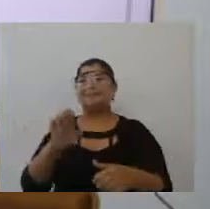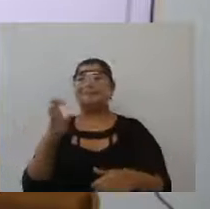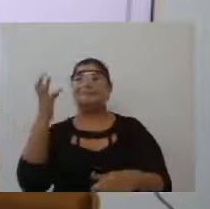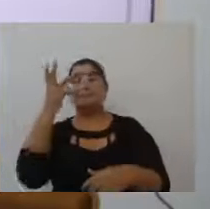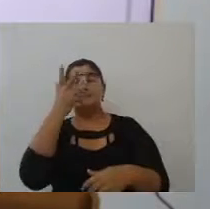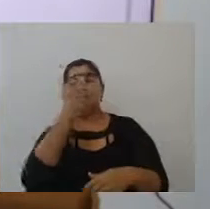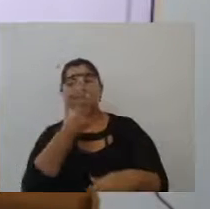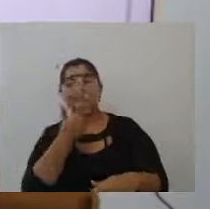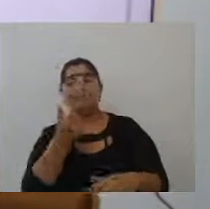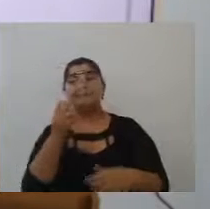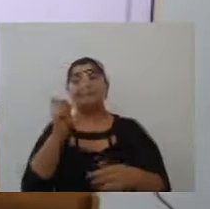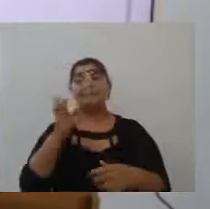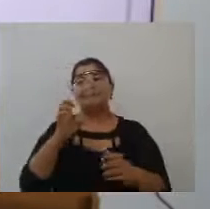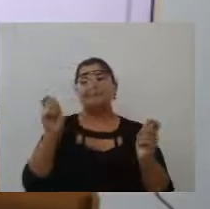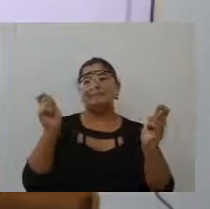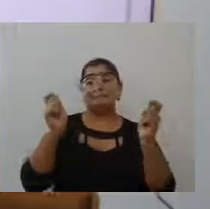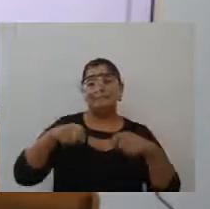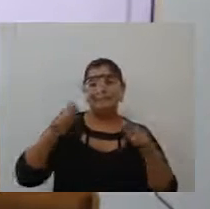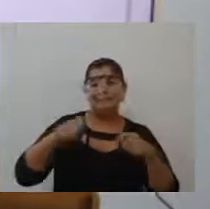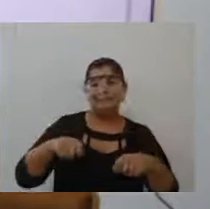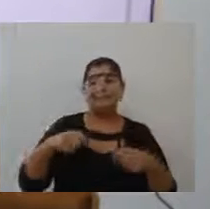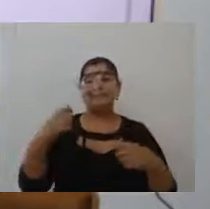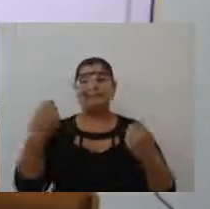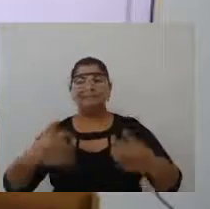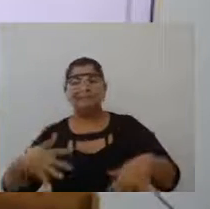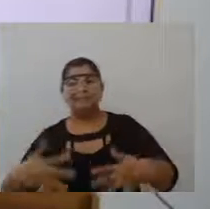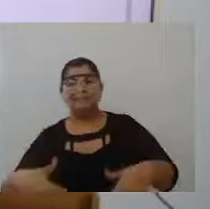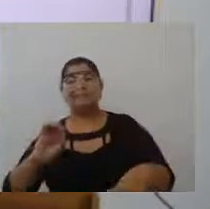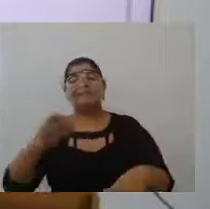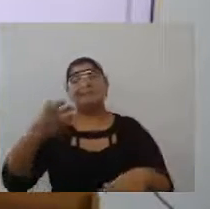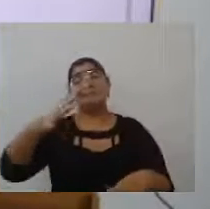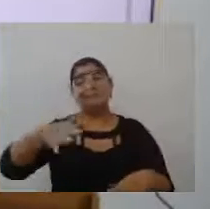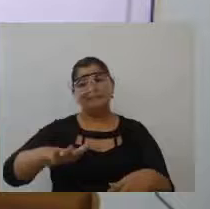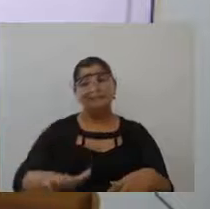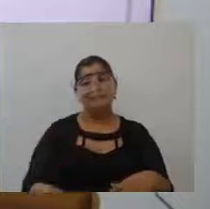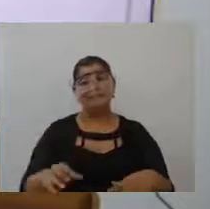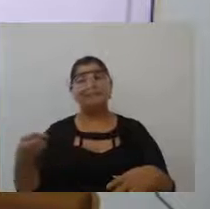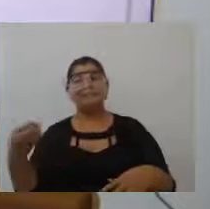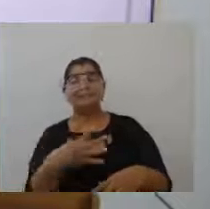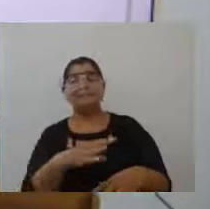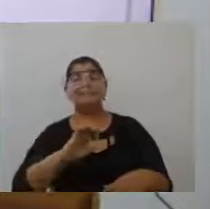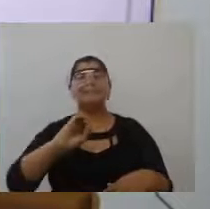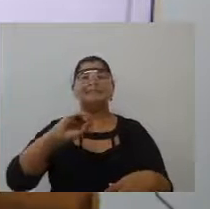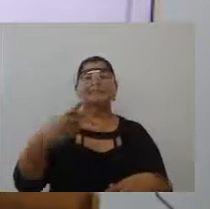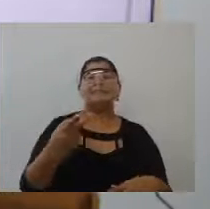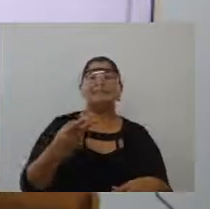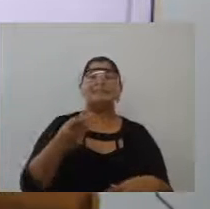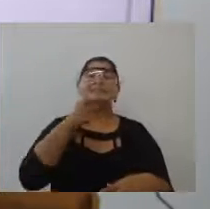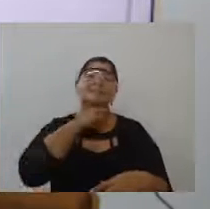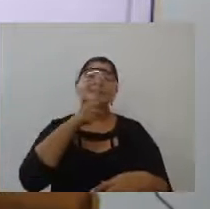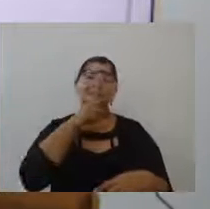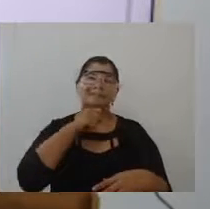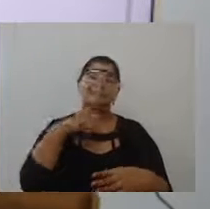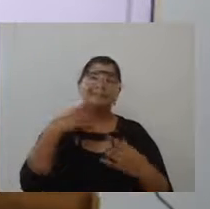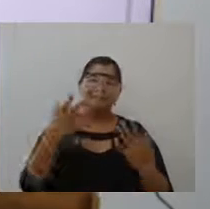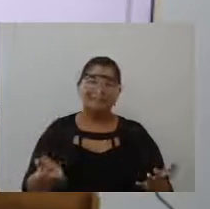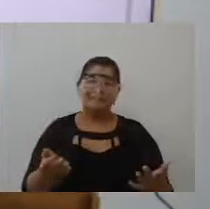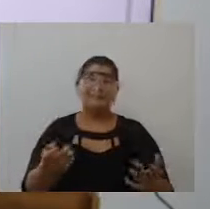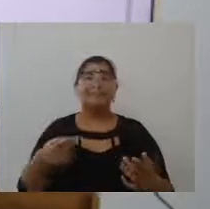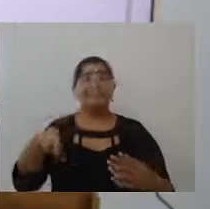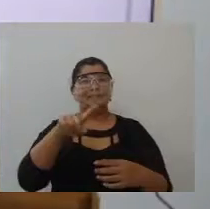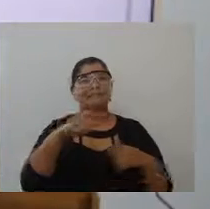se aquilo ali te serve, se aquilo é caro, se aquilo é barato, se é novo, se não é novo. A mesma coisa você